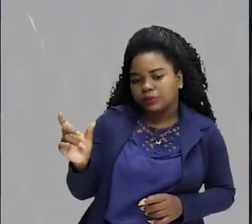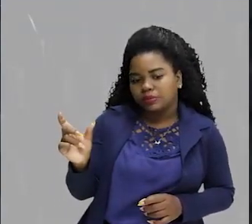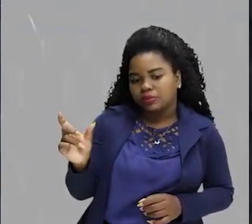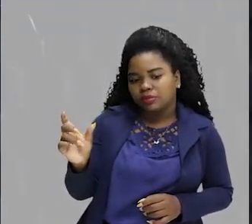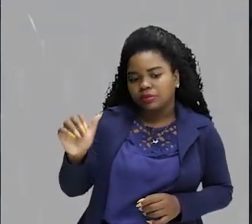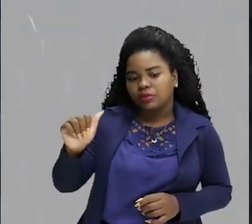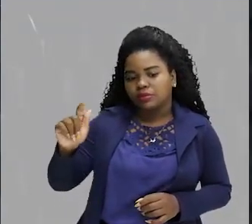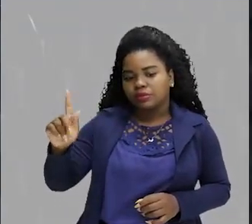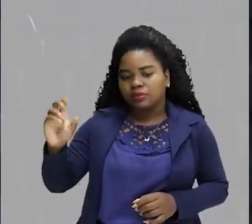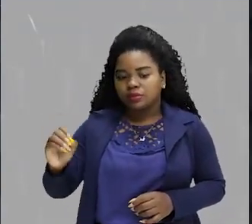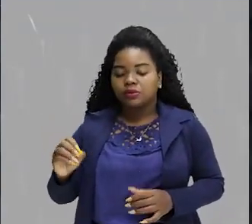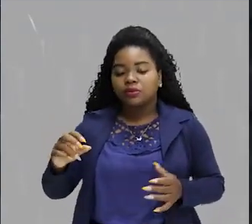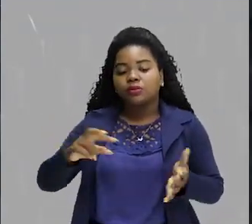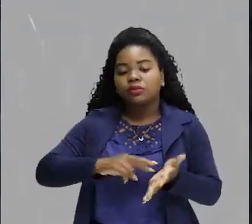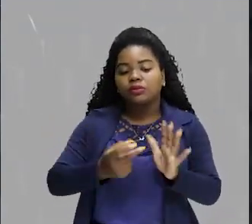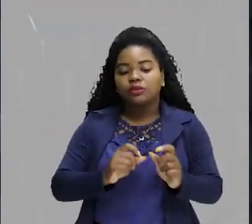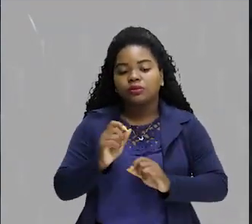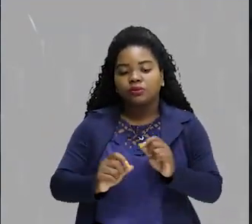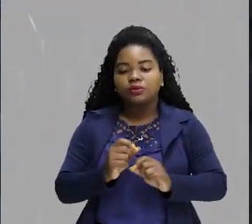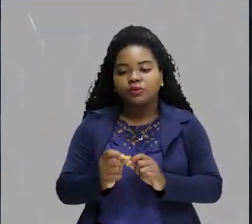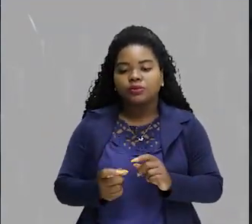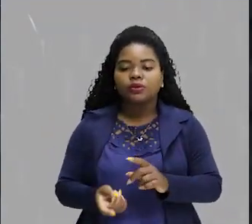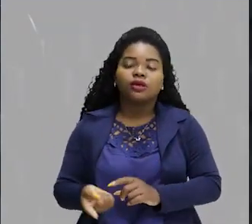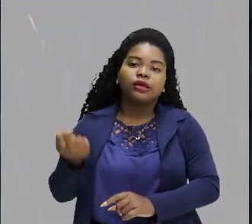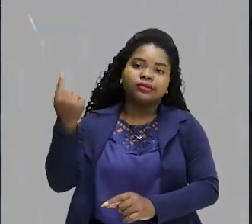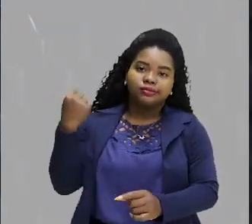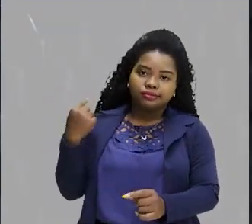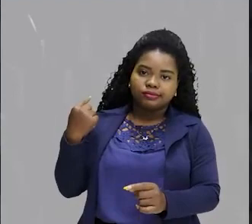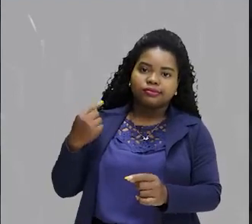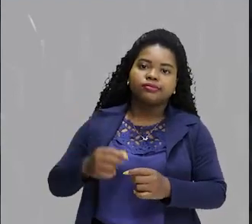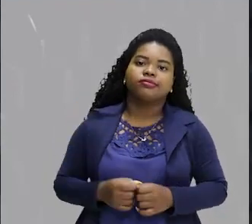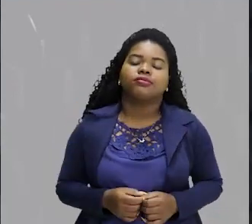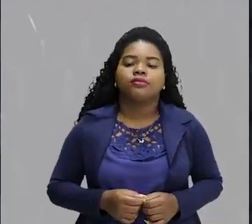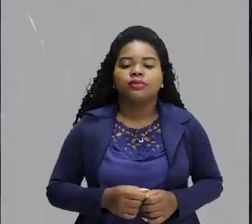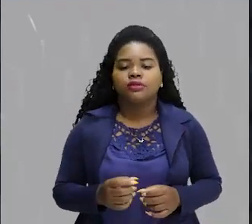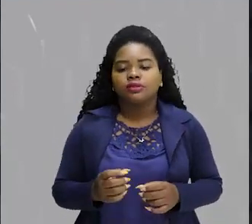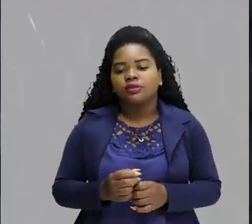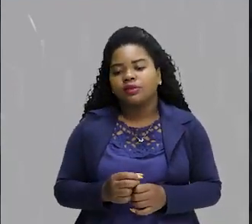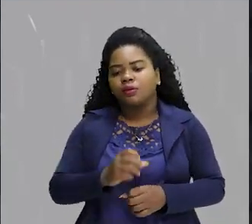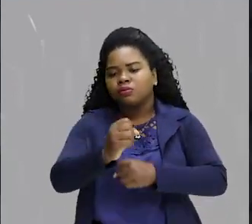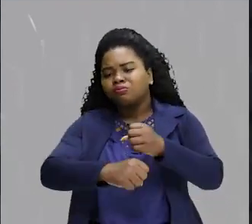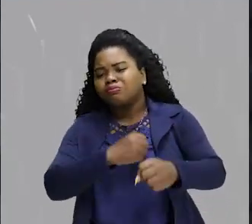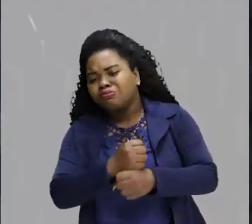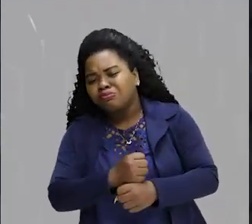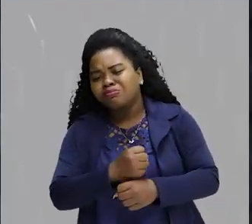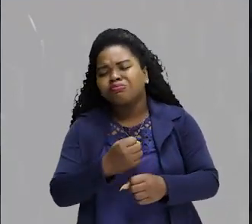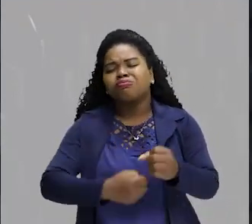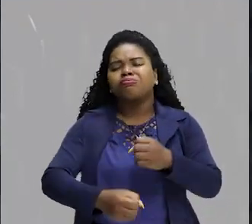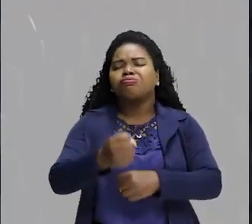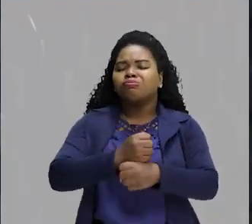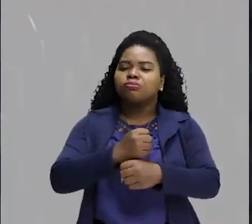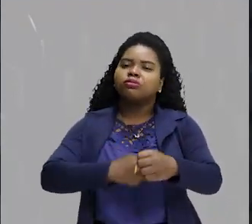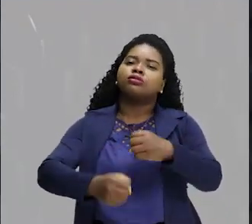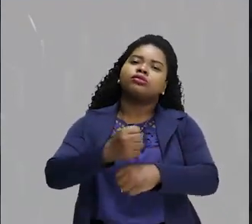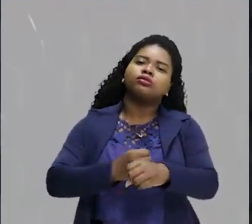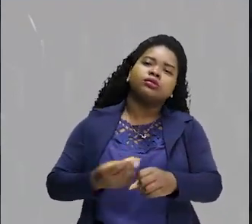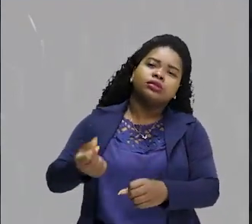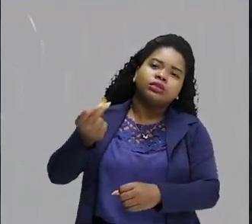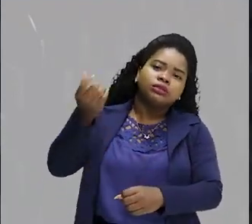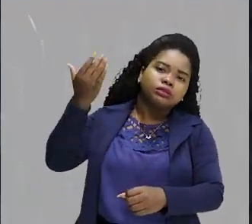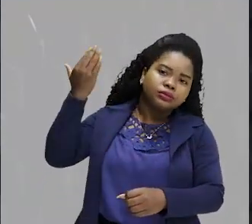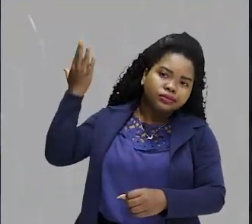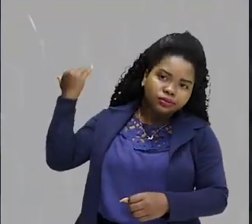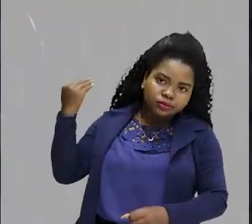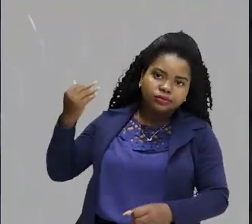significa atrás. Então, many years ago, muitos anos atrás. Fazendo sempre referência, é muito comum,